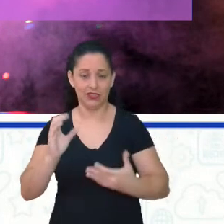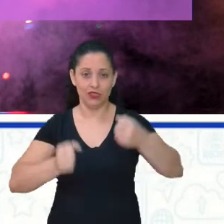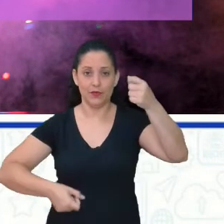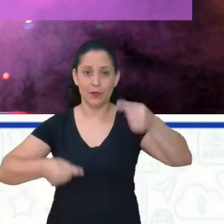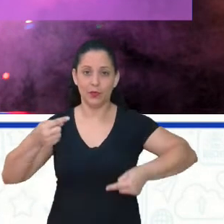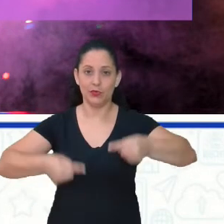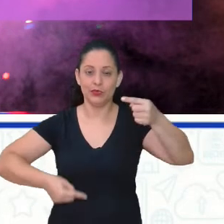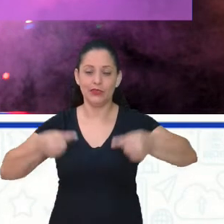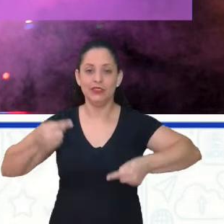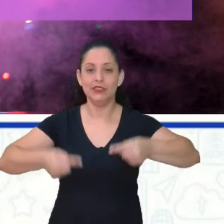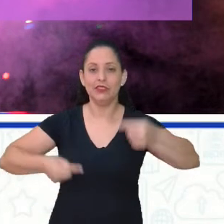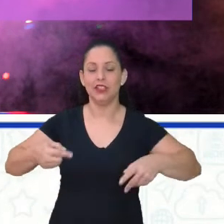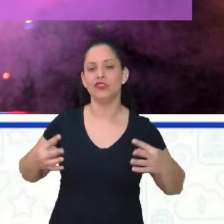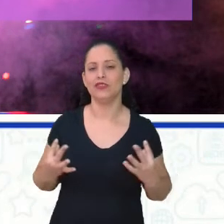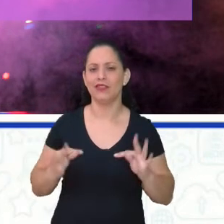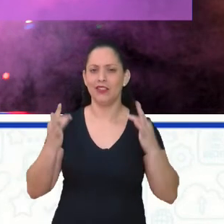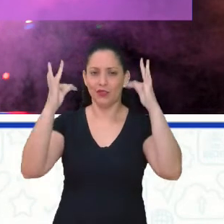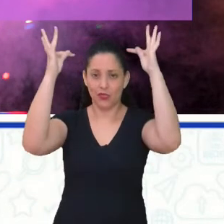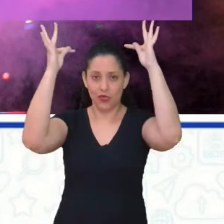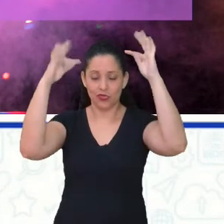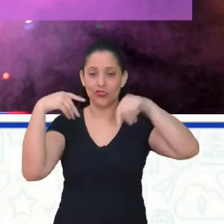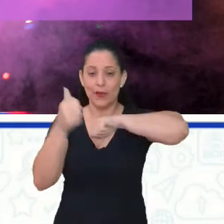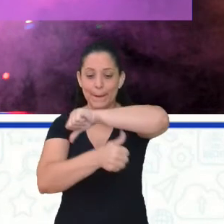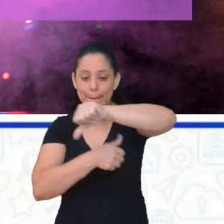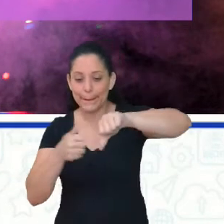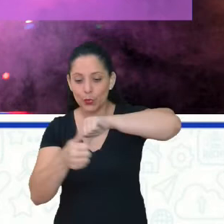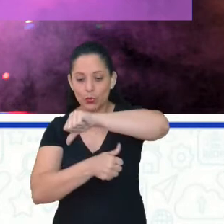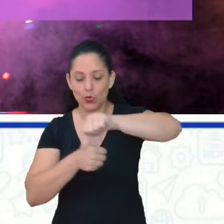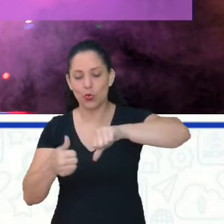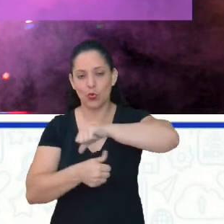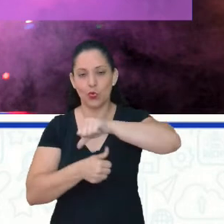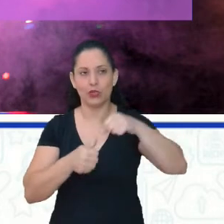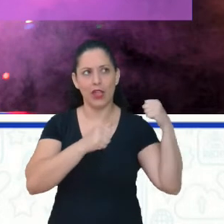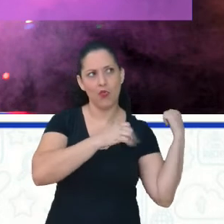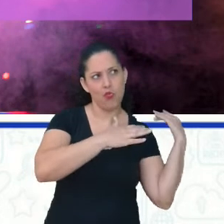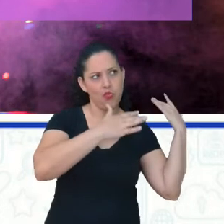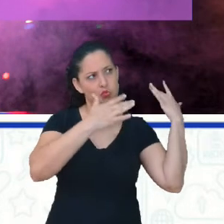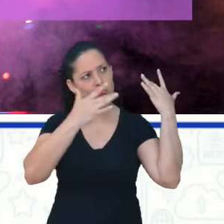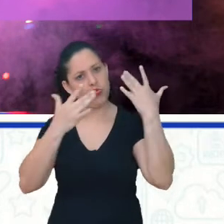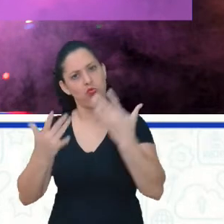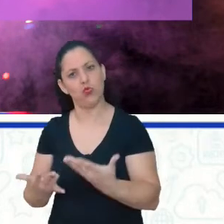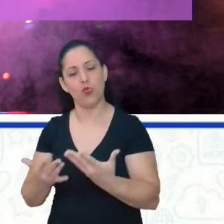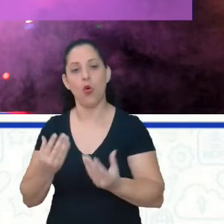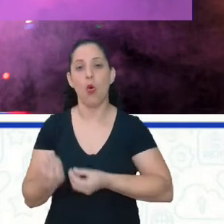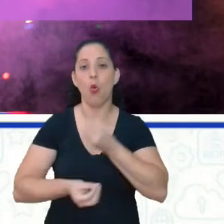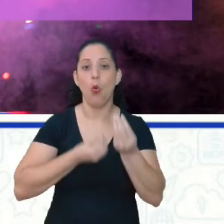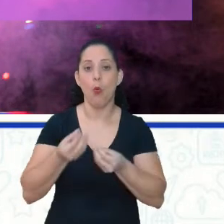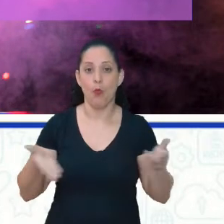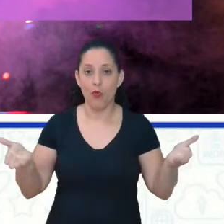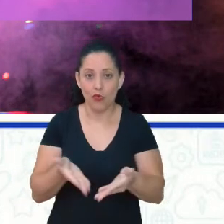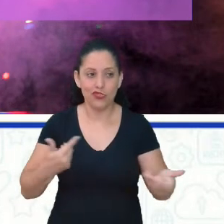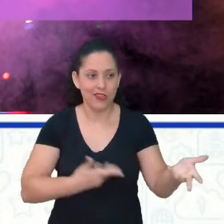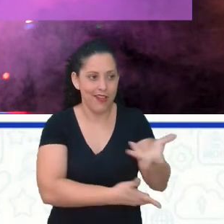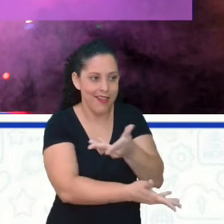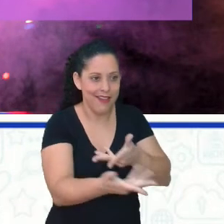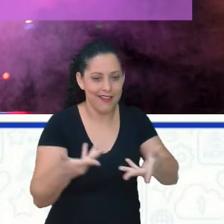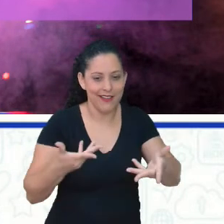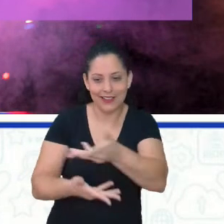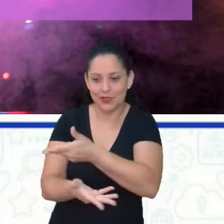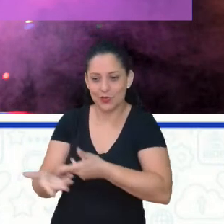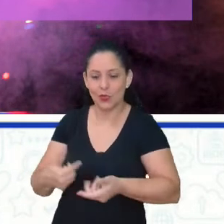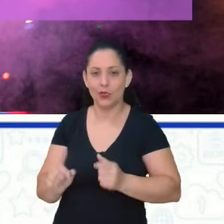políticos, né, tecnológicos, que mudou a estrutura da humanidade como um todo, a forma como a gente se relaciona, essa questão